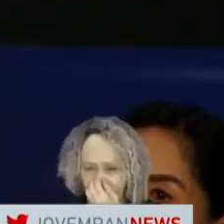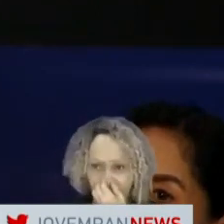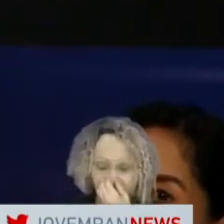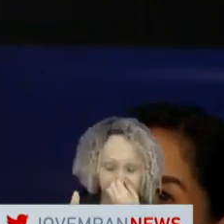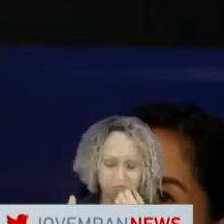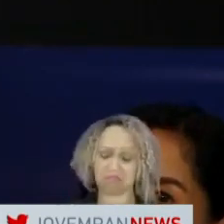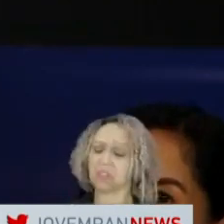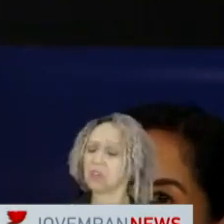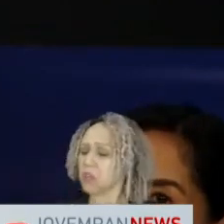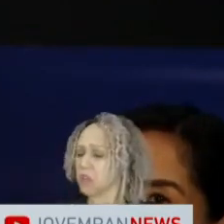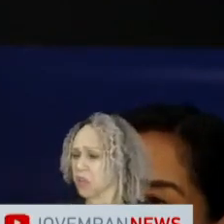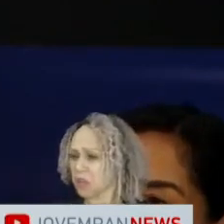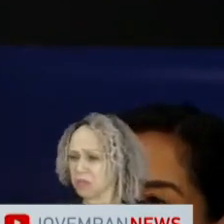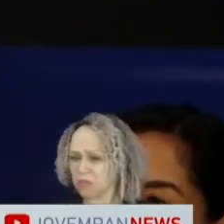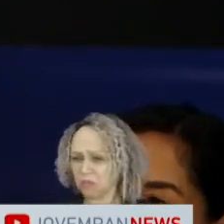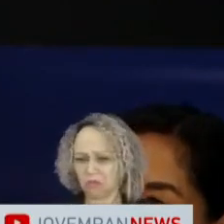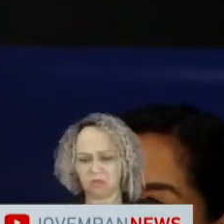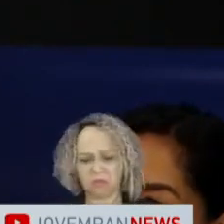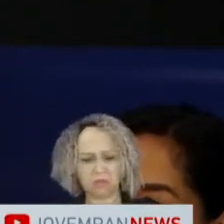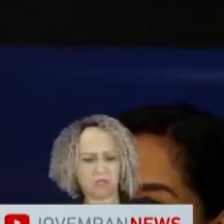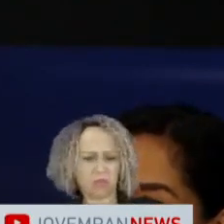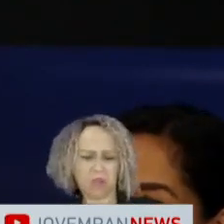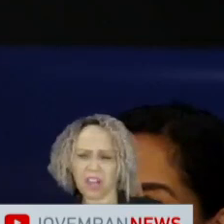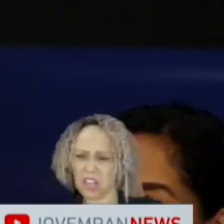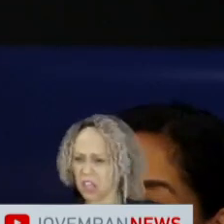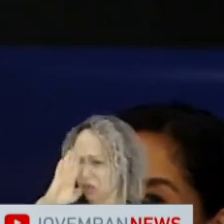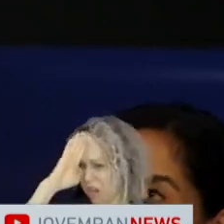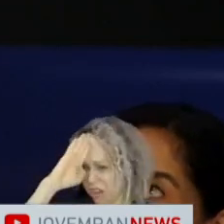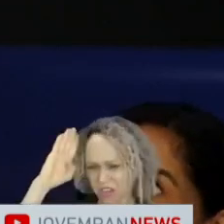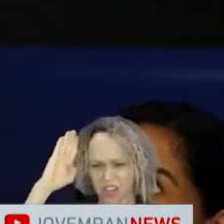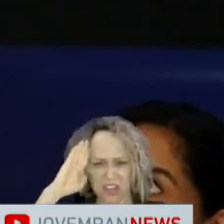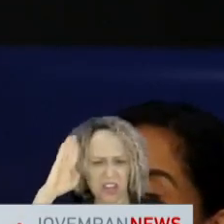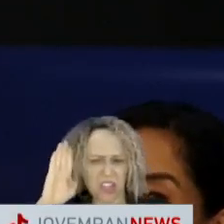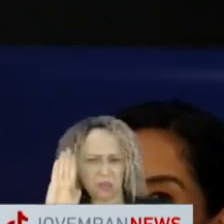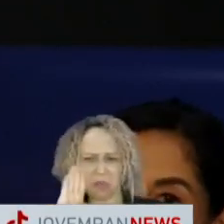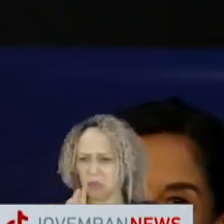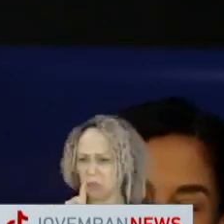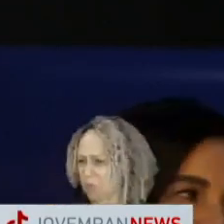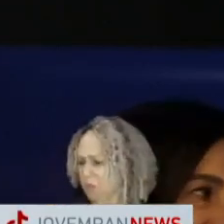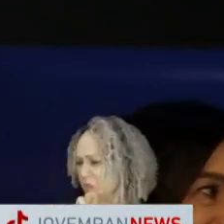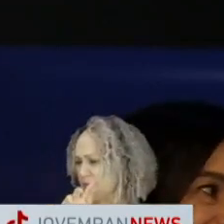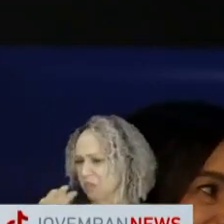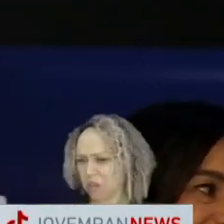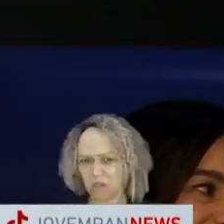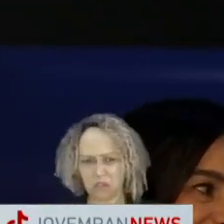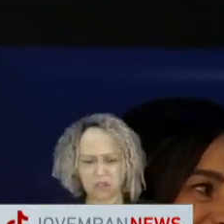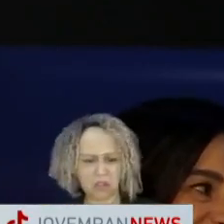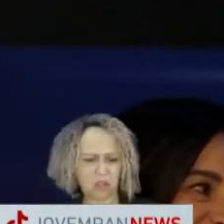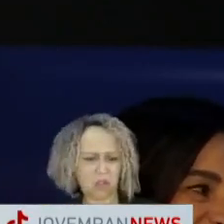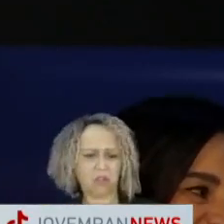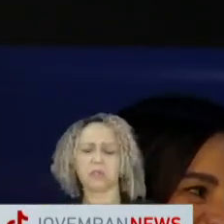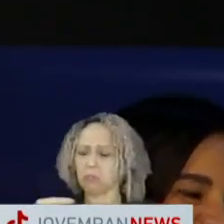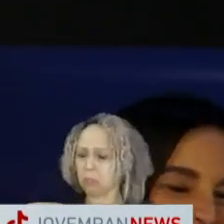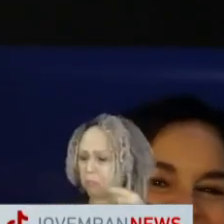Então, muito obrigado, Aloysio, viu, pela sua enorme participação. A Gleisi Hoffmann, que é craque, né?